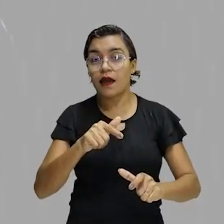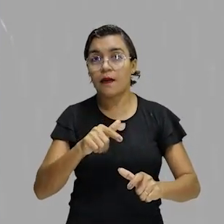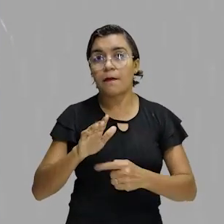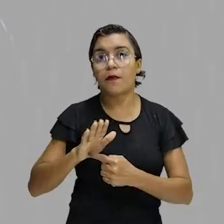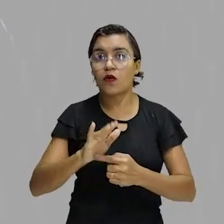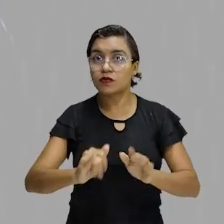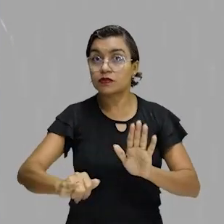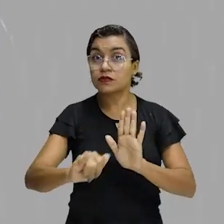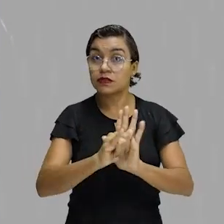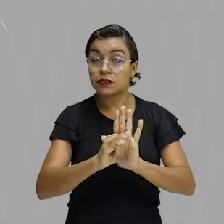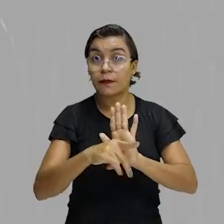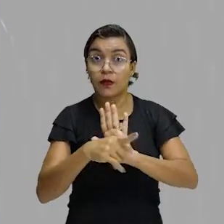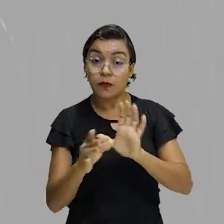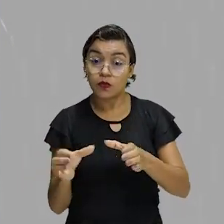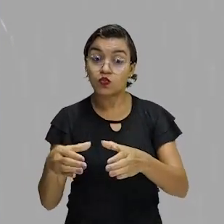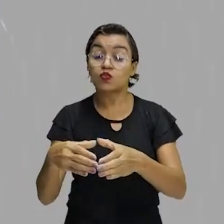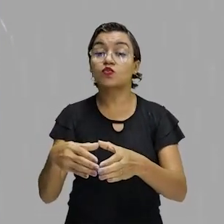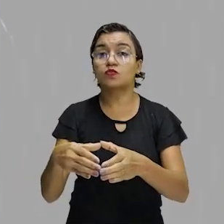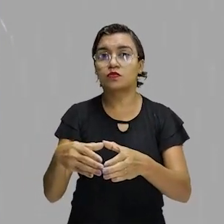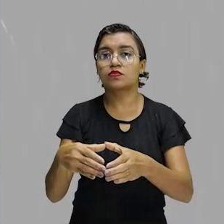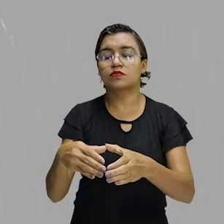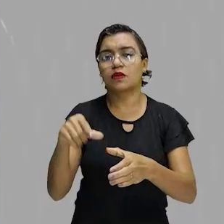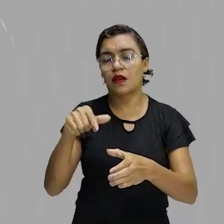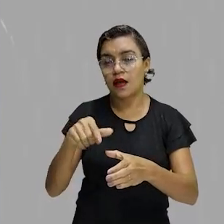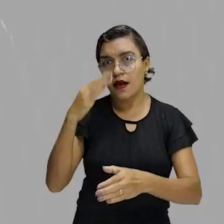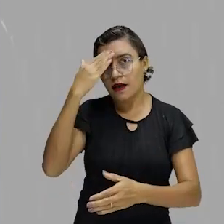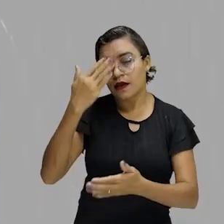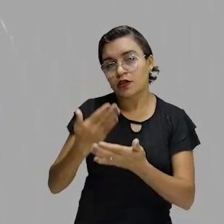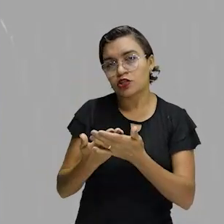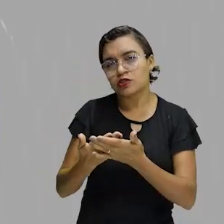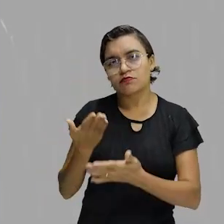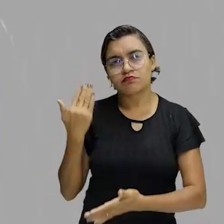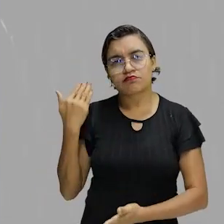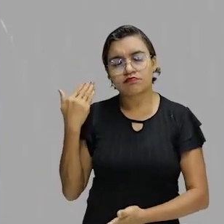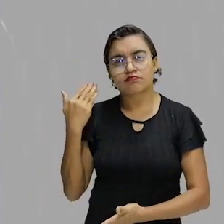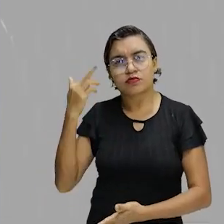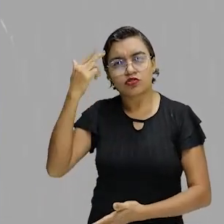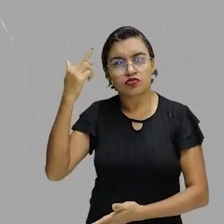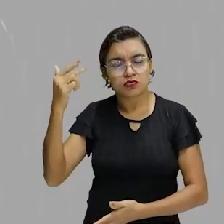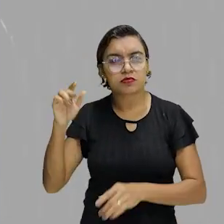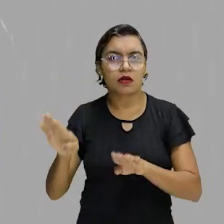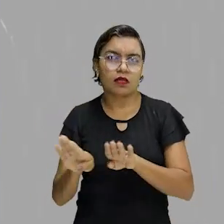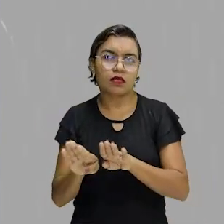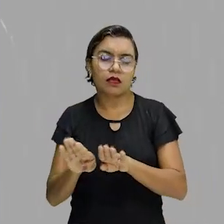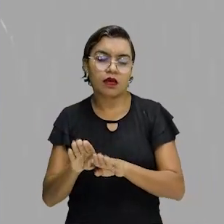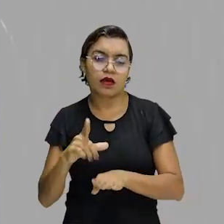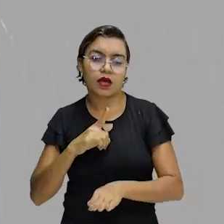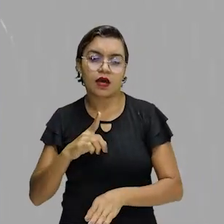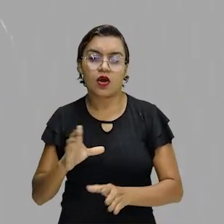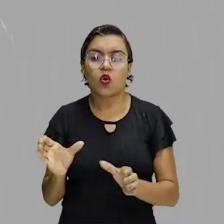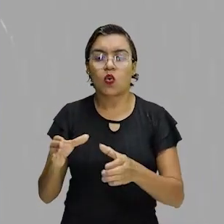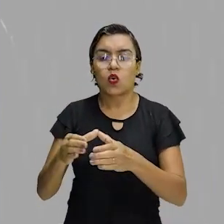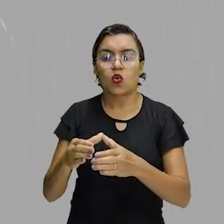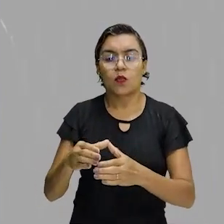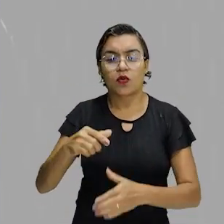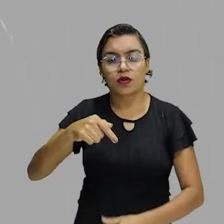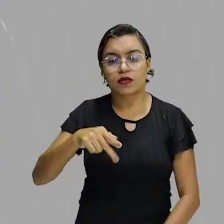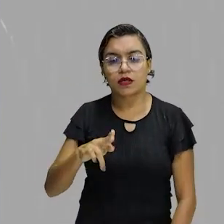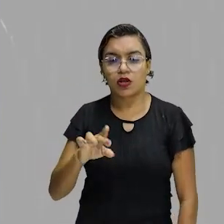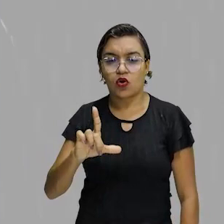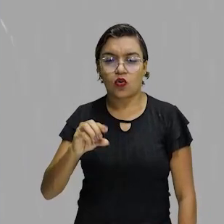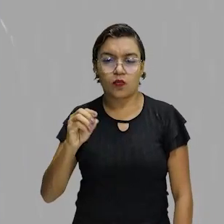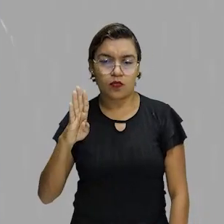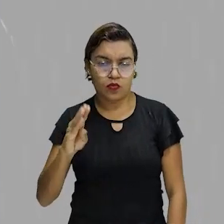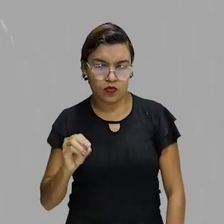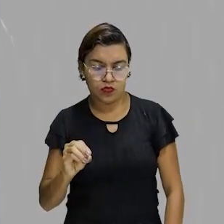daqueles grupos, que eram grupos onde acredita-se que antigamente, historicamente, existiram quilombos de resistência à